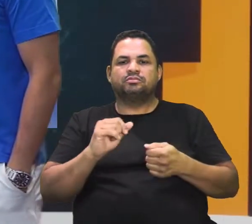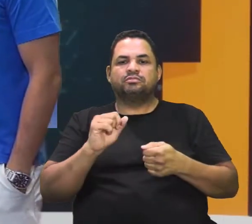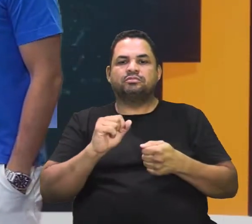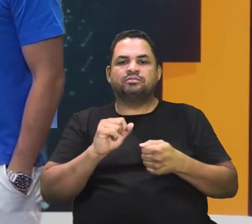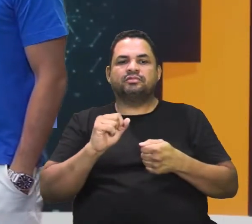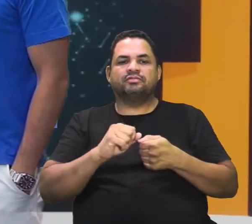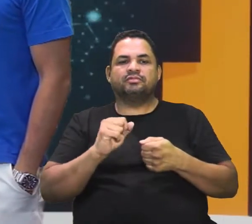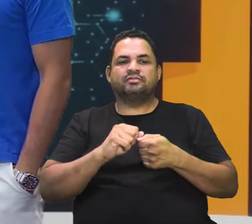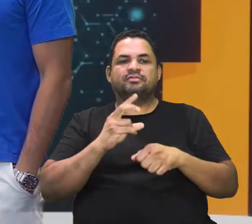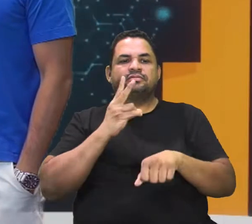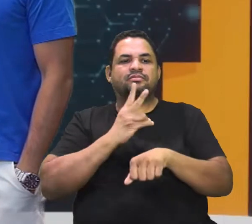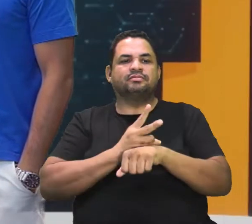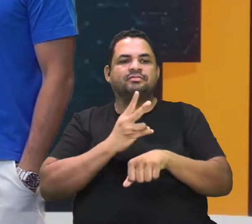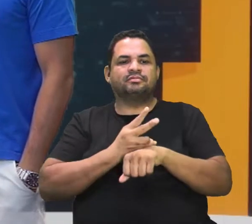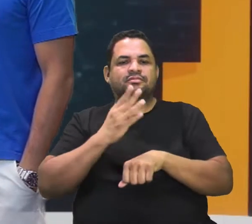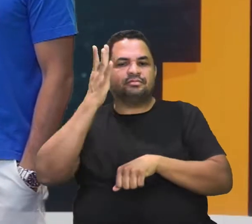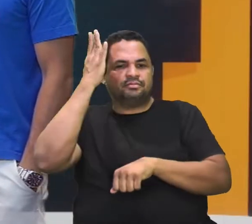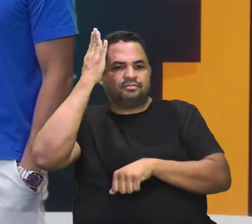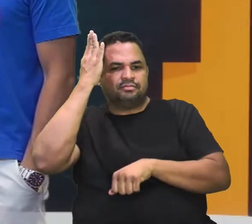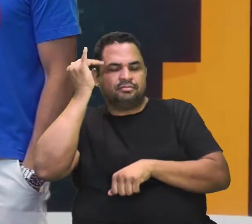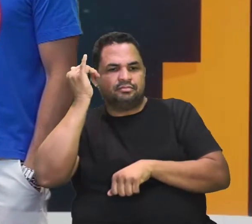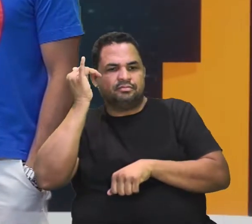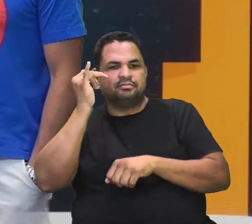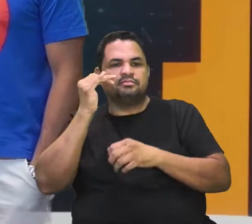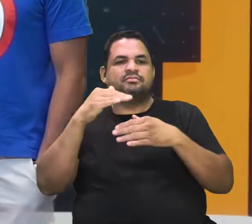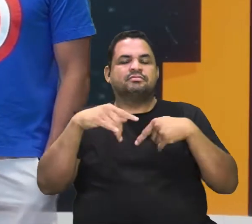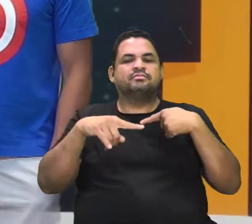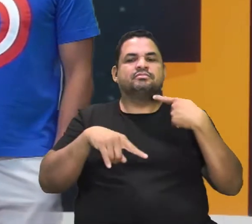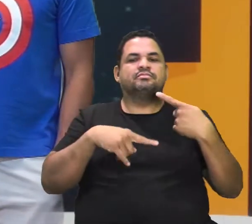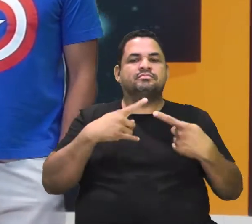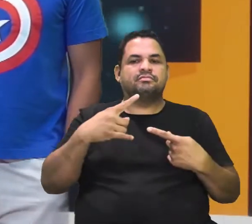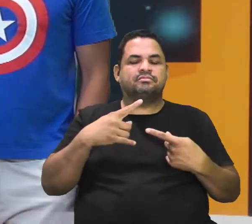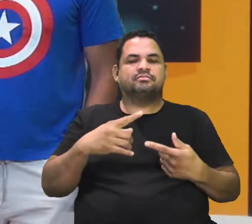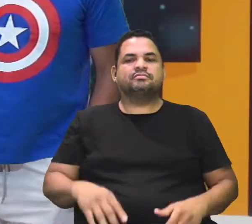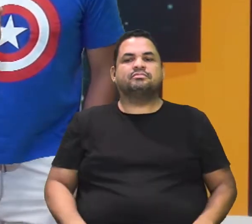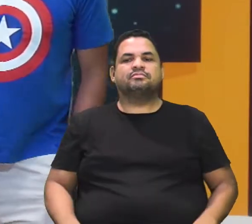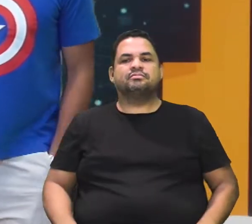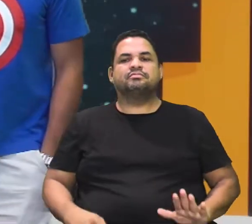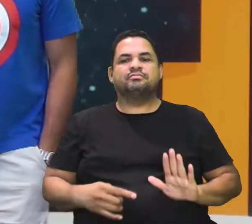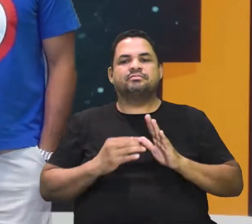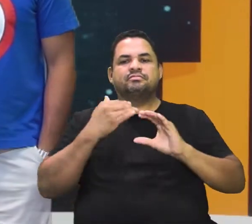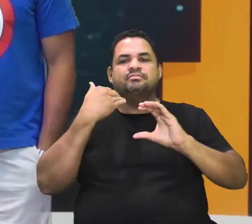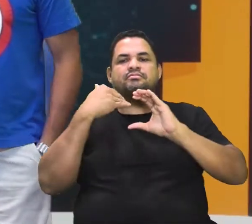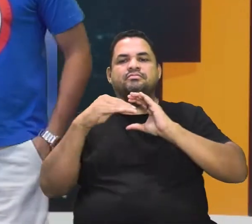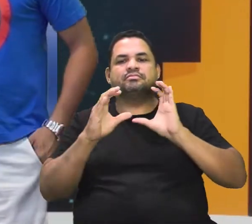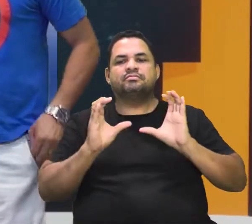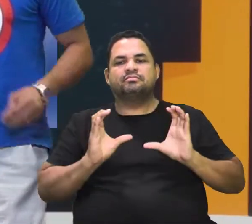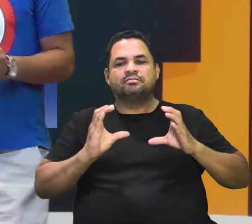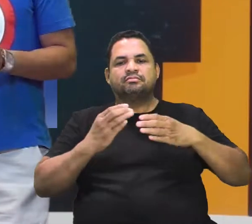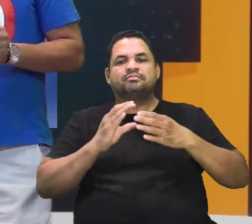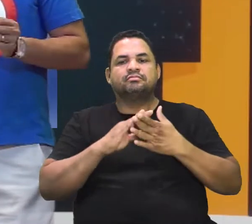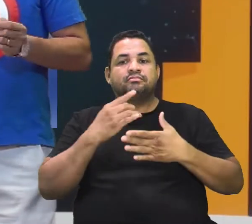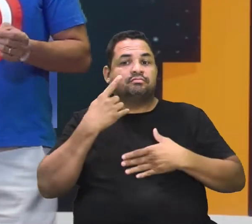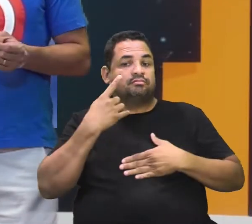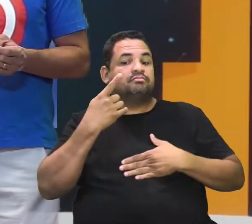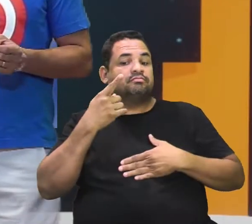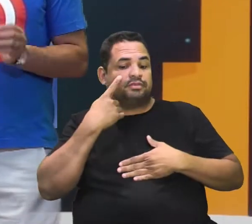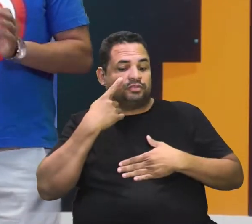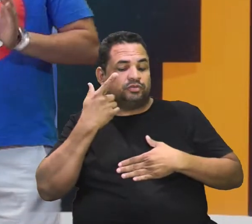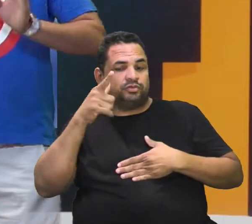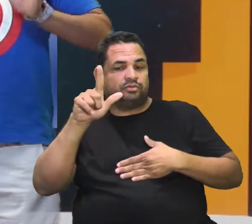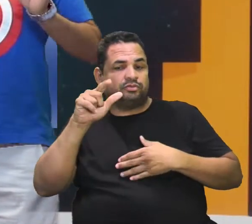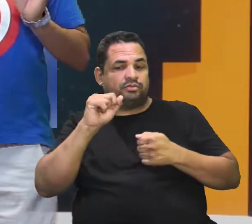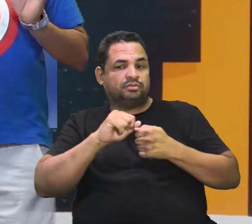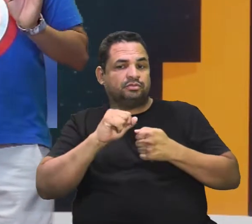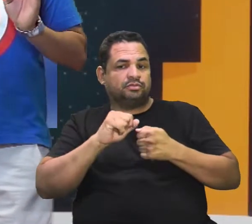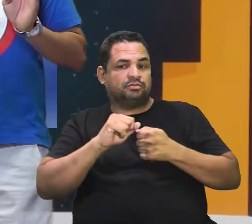um vídeo amanhã, não sei. Pode Depois ser. a gente faz um vídeo e manda no grupo para vocês, para ver se vocês conseguiram